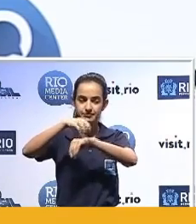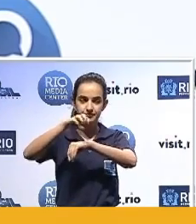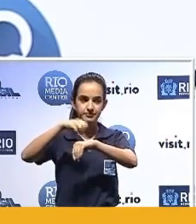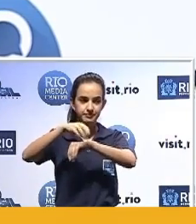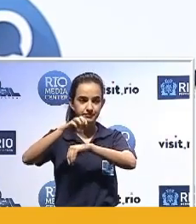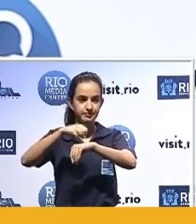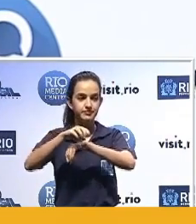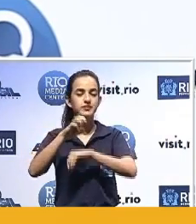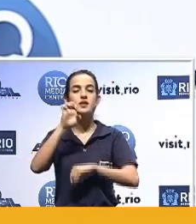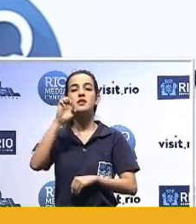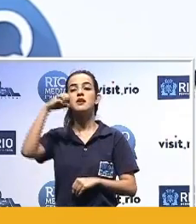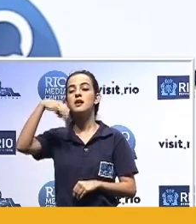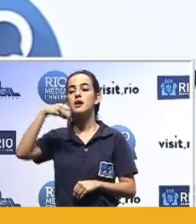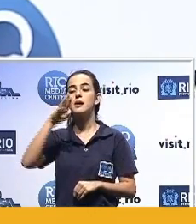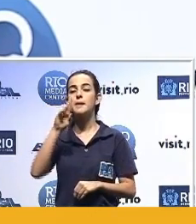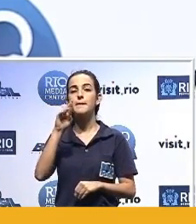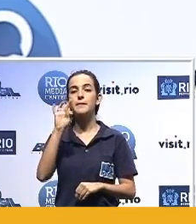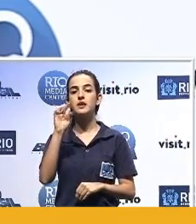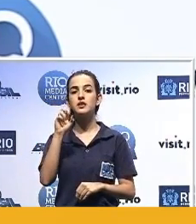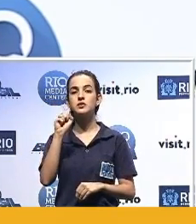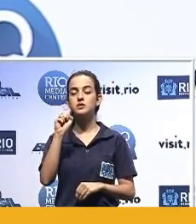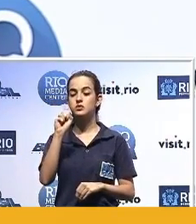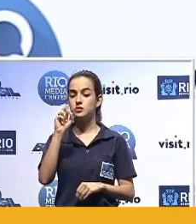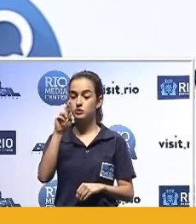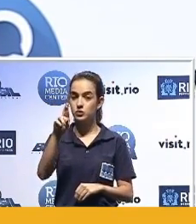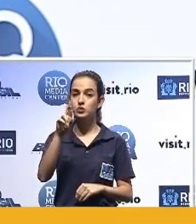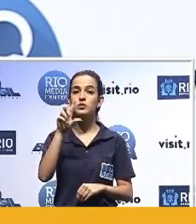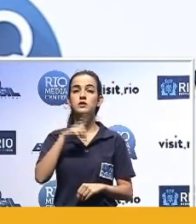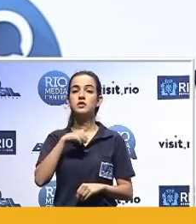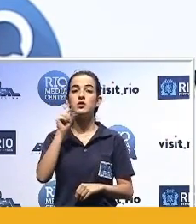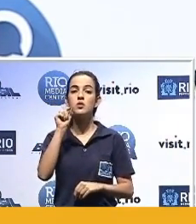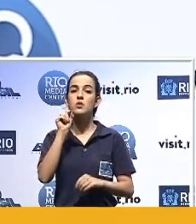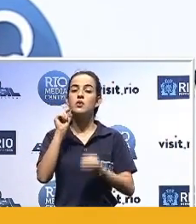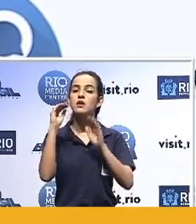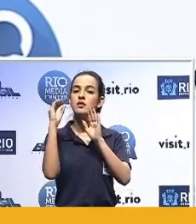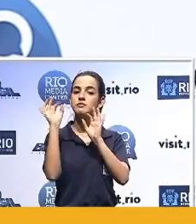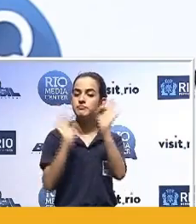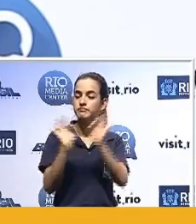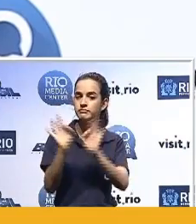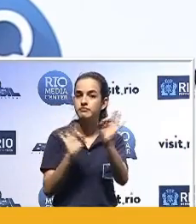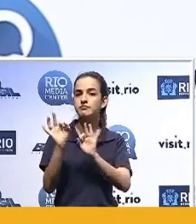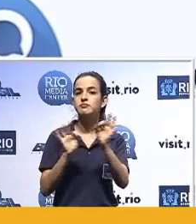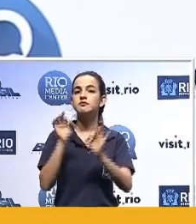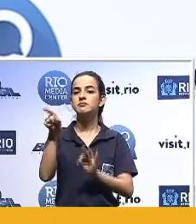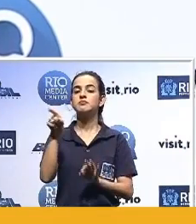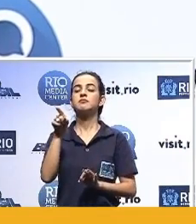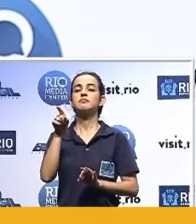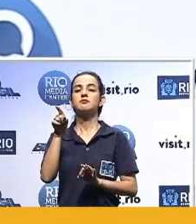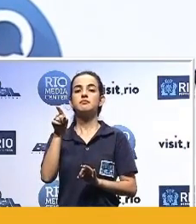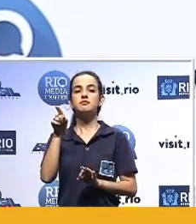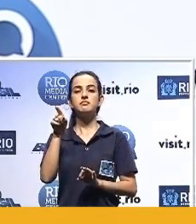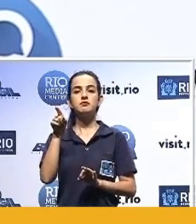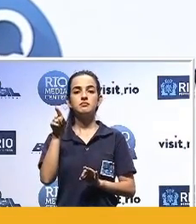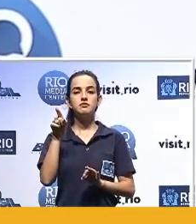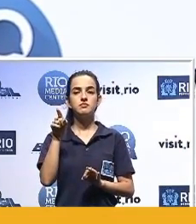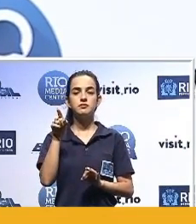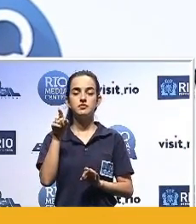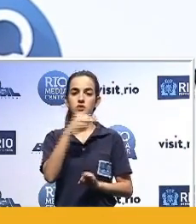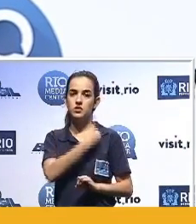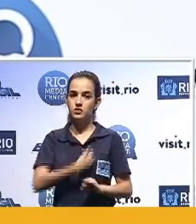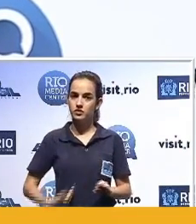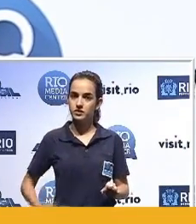vista da Embratur, a Embratur tem um programa nessa área que espelha o programa do governo federal. Esse programa foi lançado em